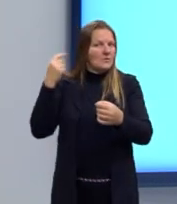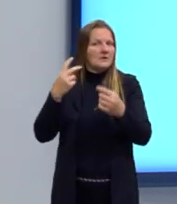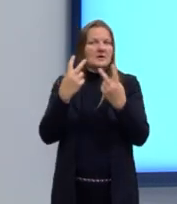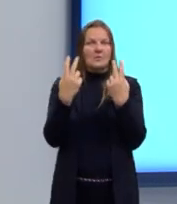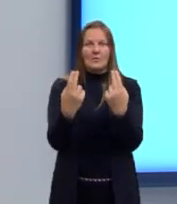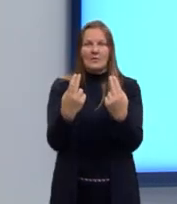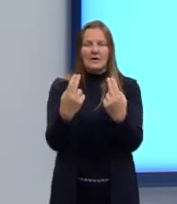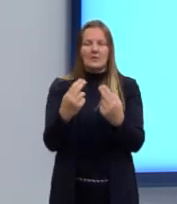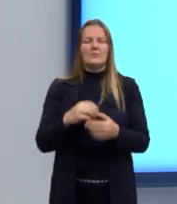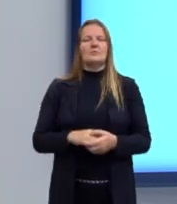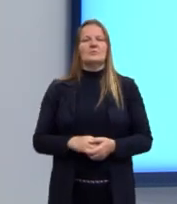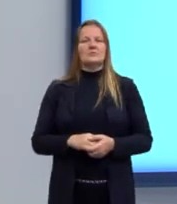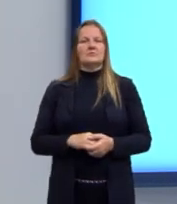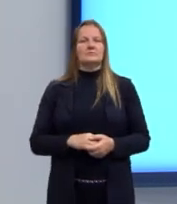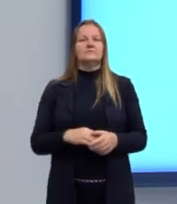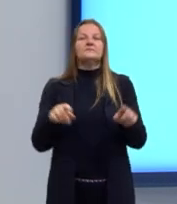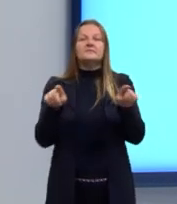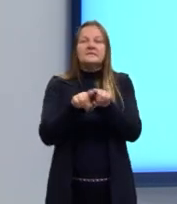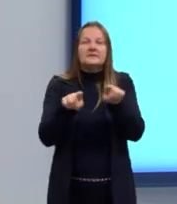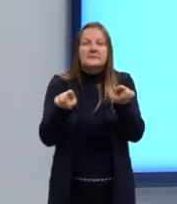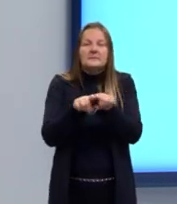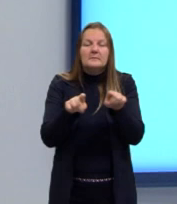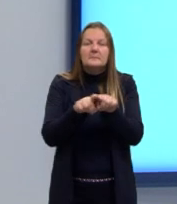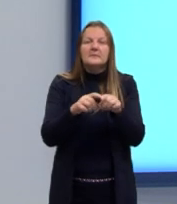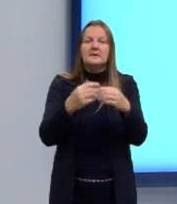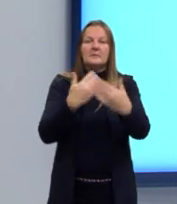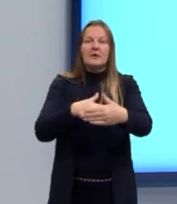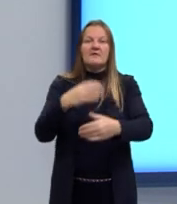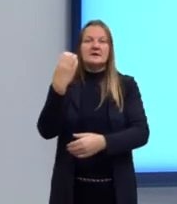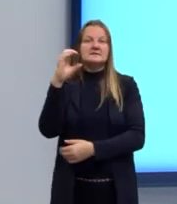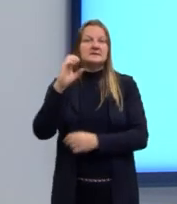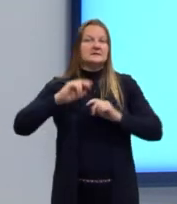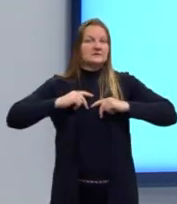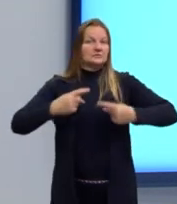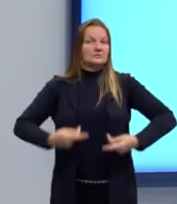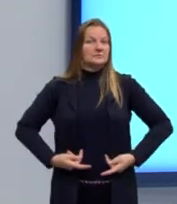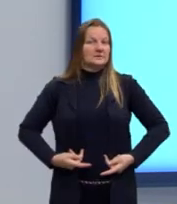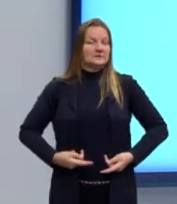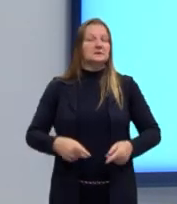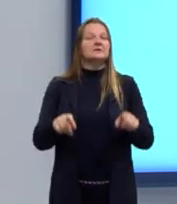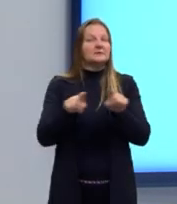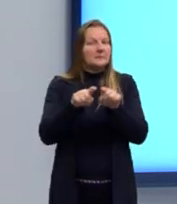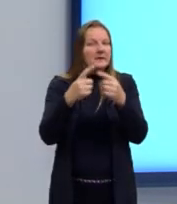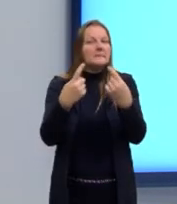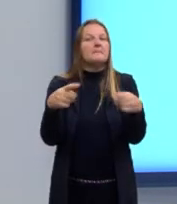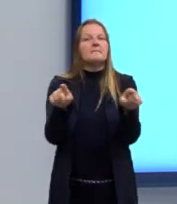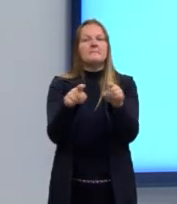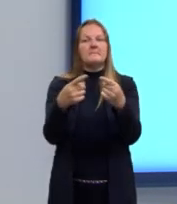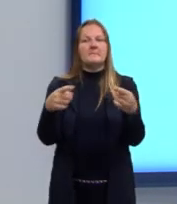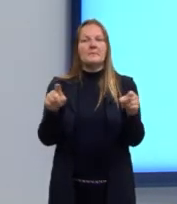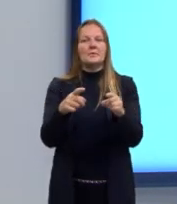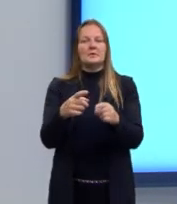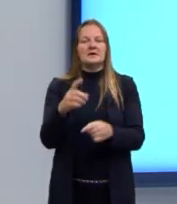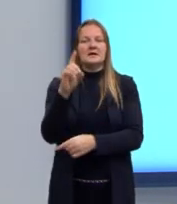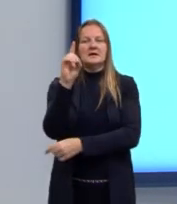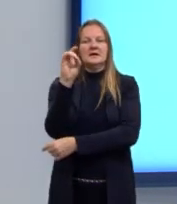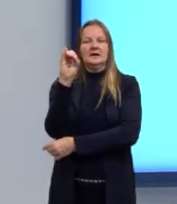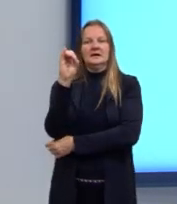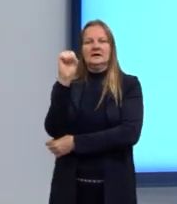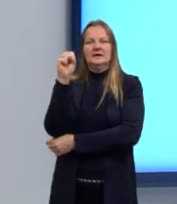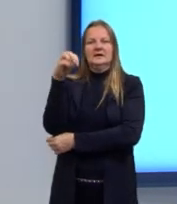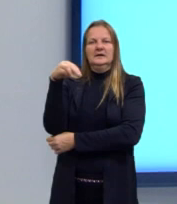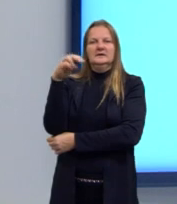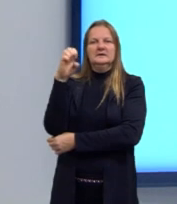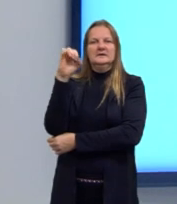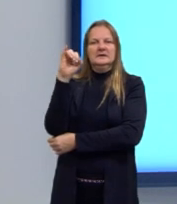lá de funk a gente teve na prova de ciências humanas um trecho da música Disneylândia que é